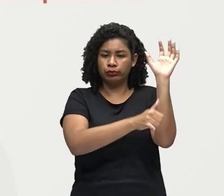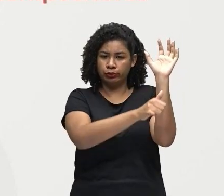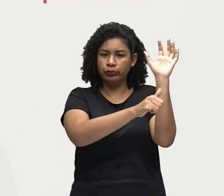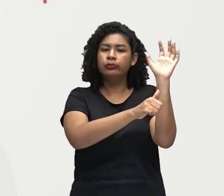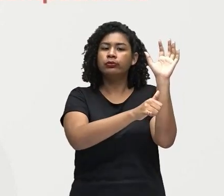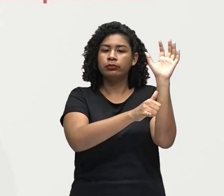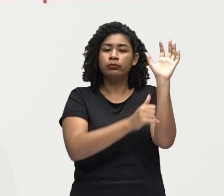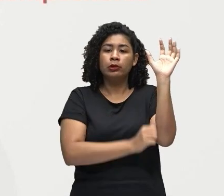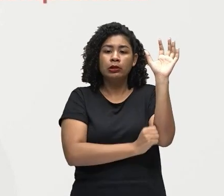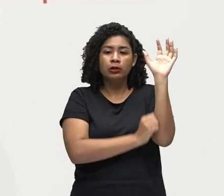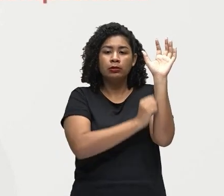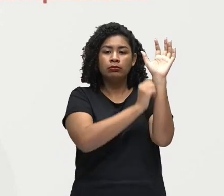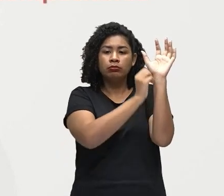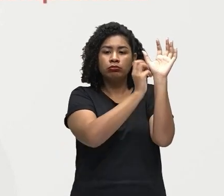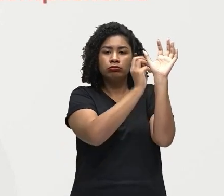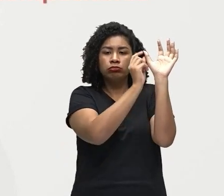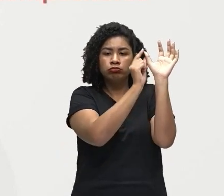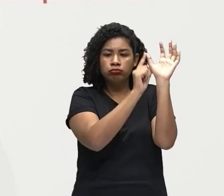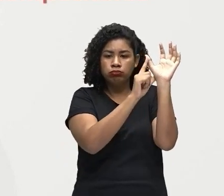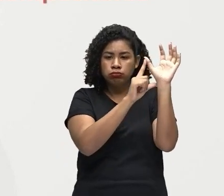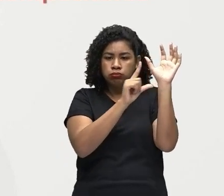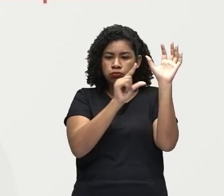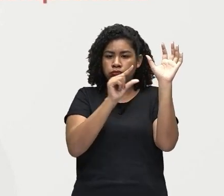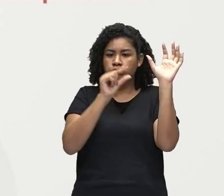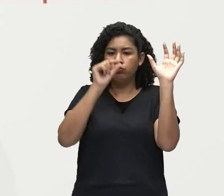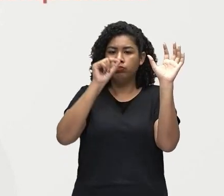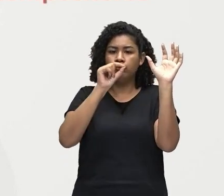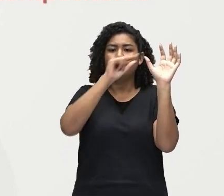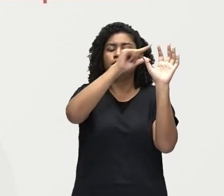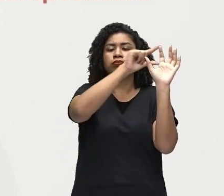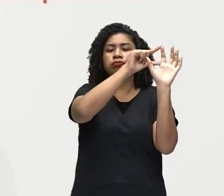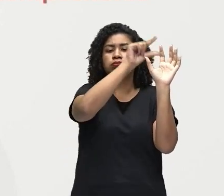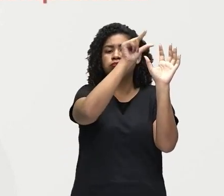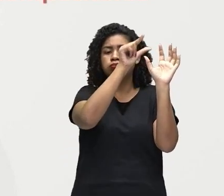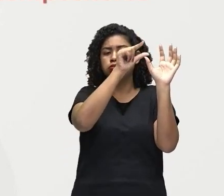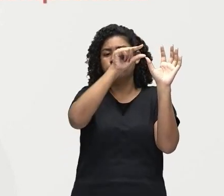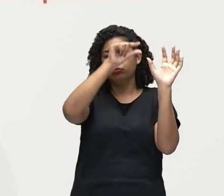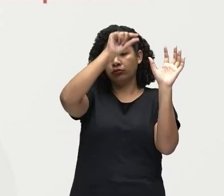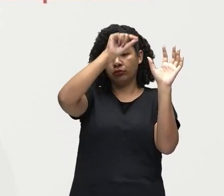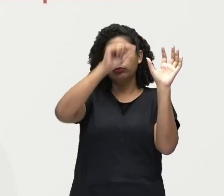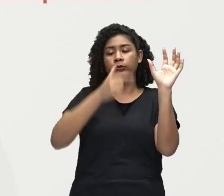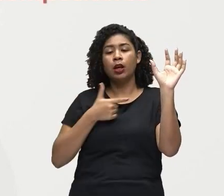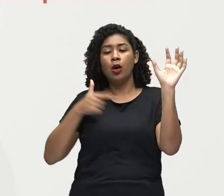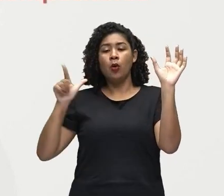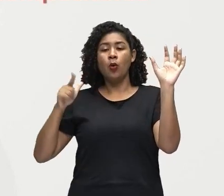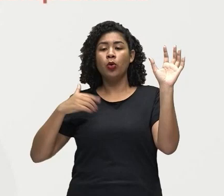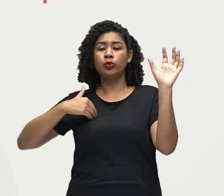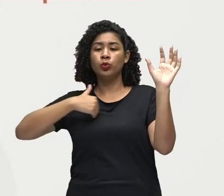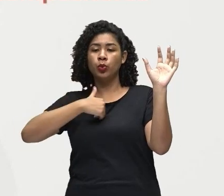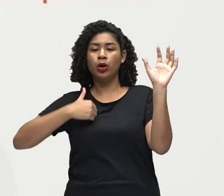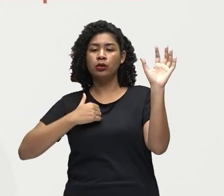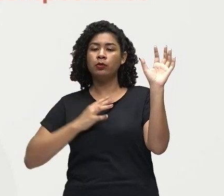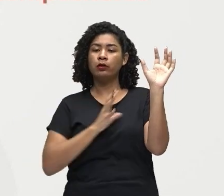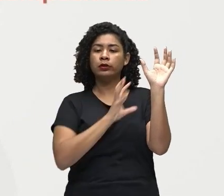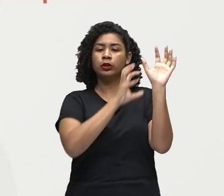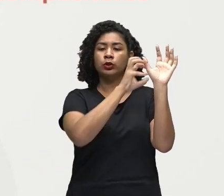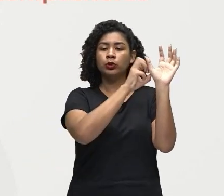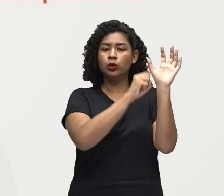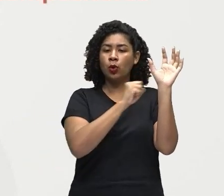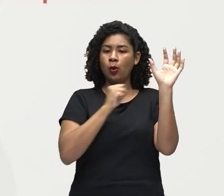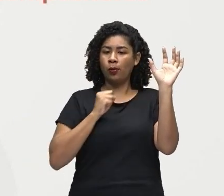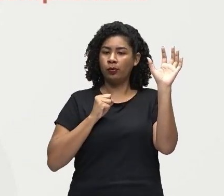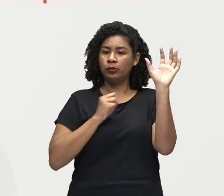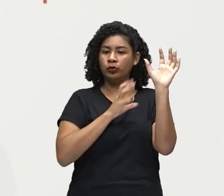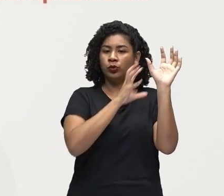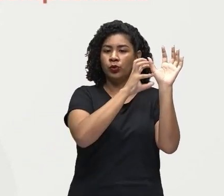estão produzindo ali para essa cadeia alimentar, eles vão servir de alimento para animais que são considerados herbívoros, né?